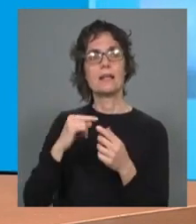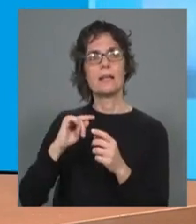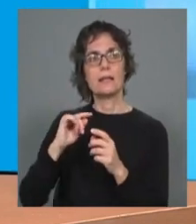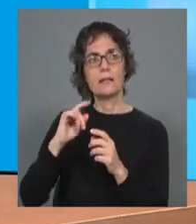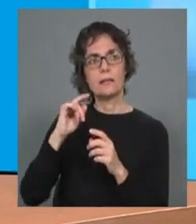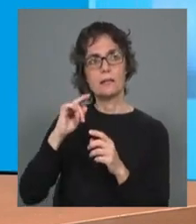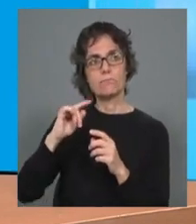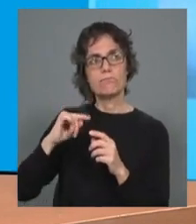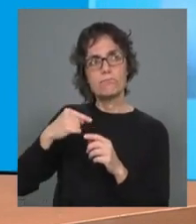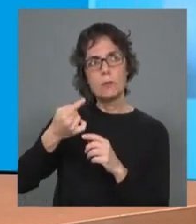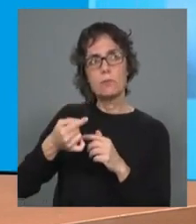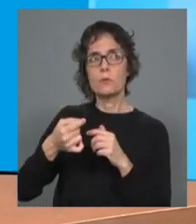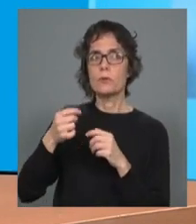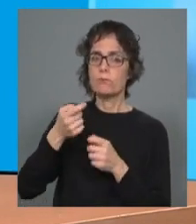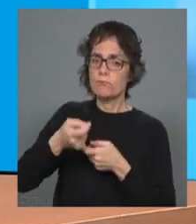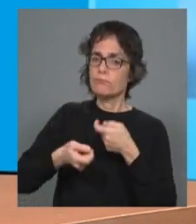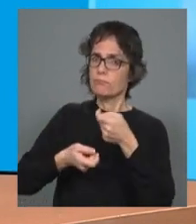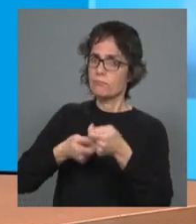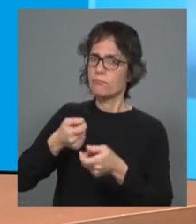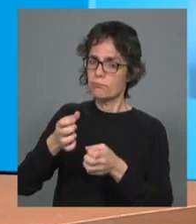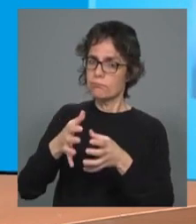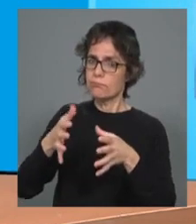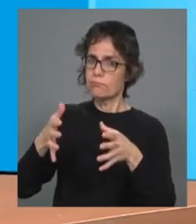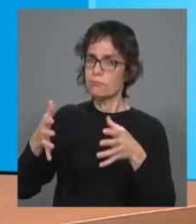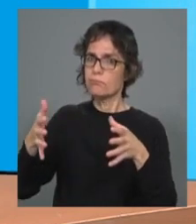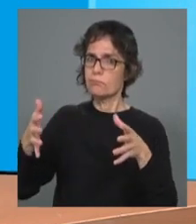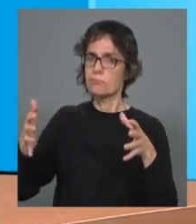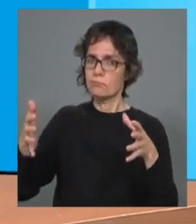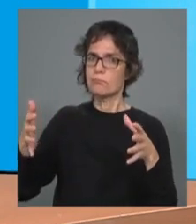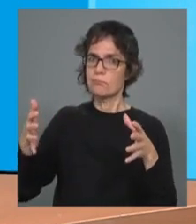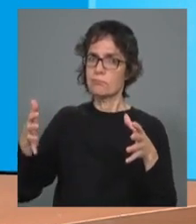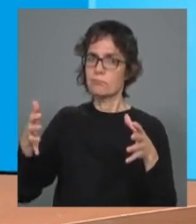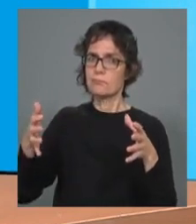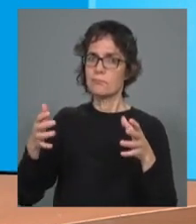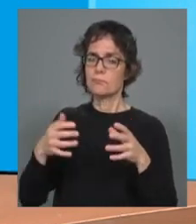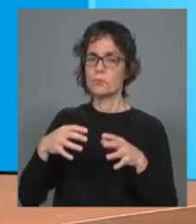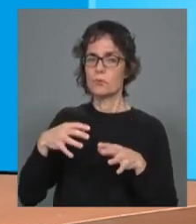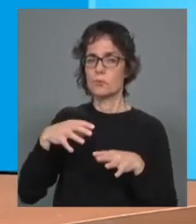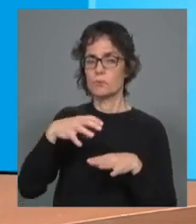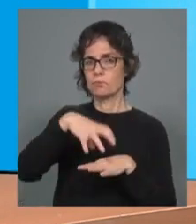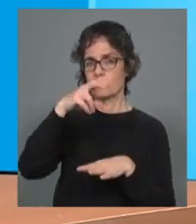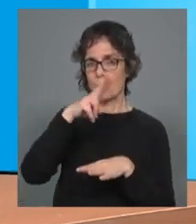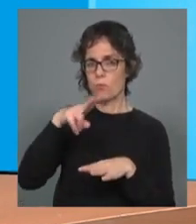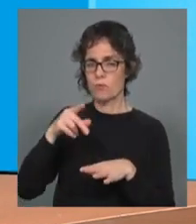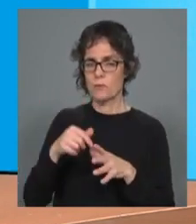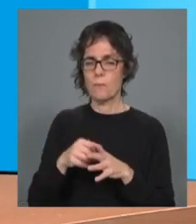meses, efetivamente, vai aumentando o número de visitantes no museu.